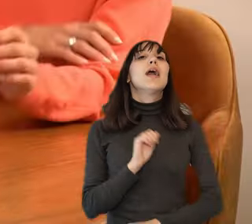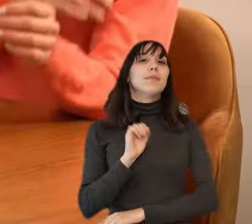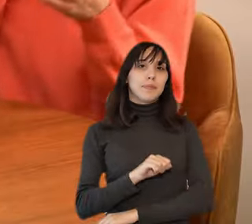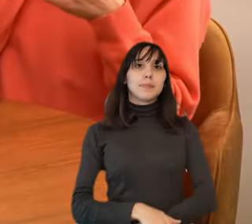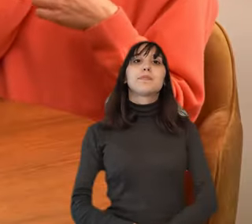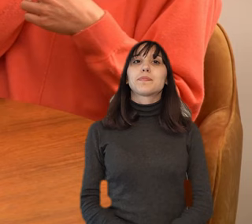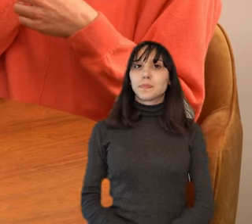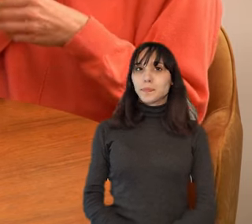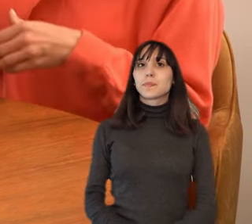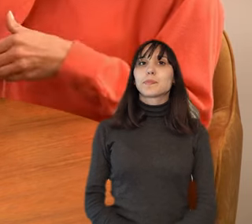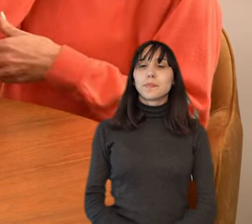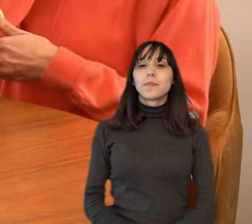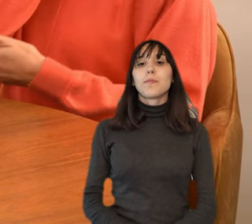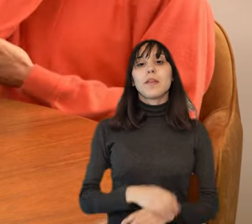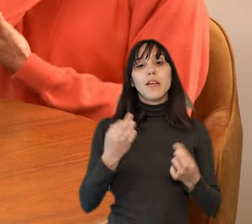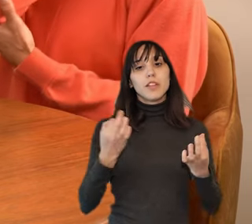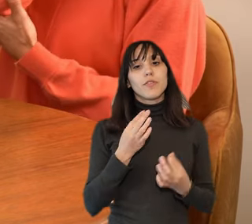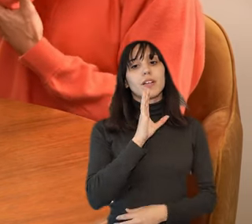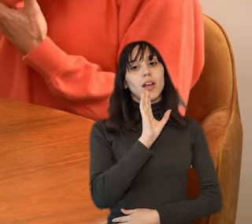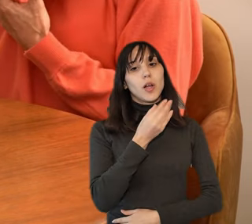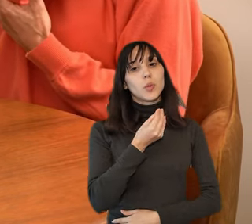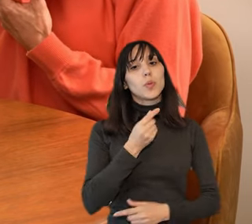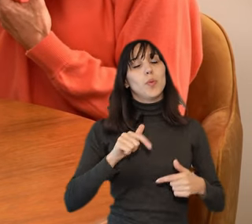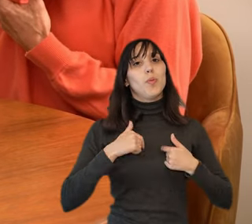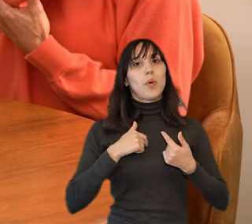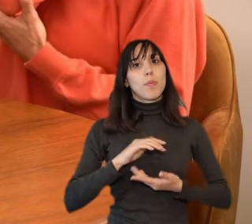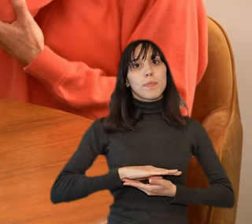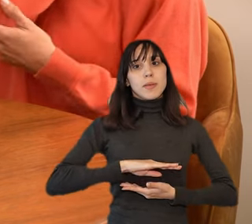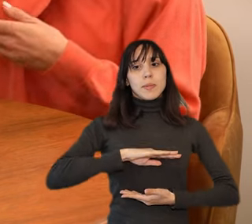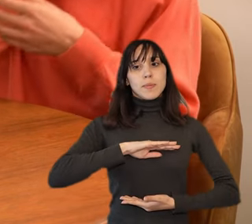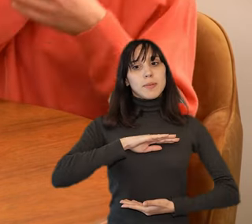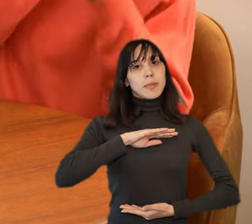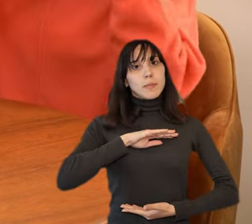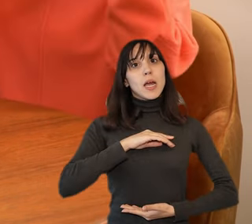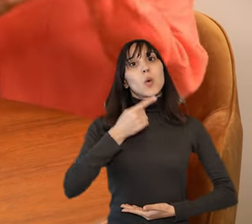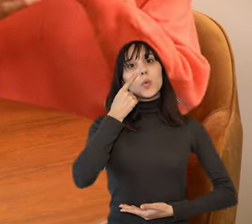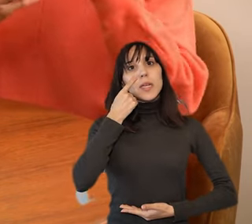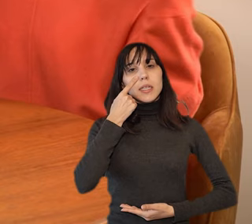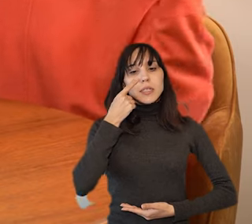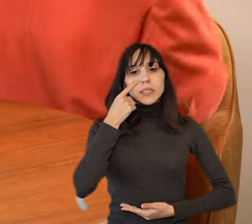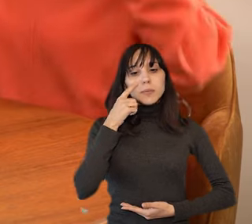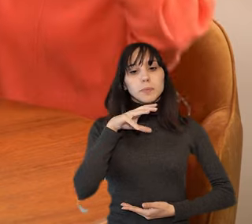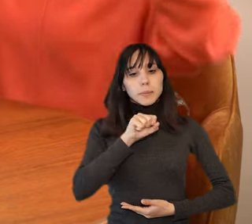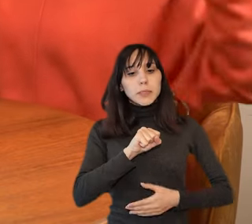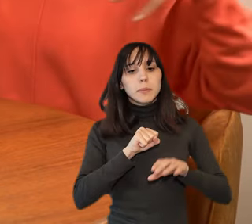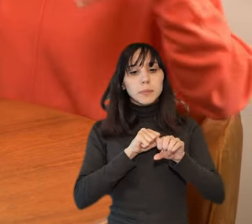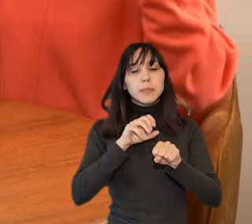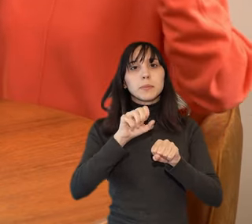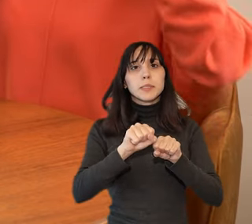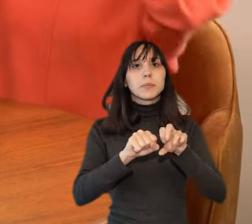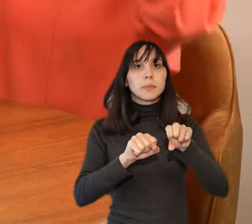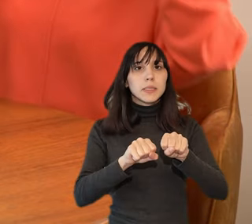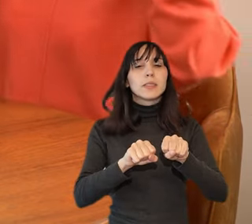é no fundo o aluno não é ganha ferramentas vai tendo as ferramentas conhecendo as ferramentas para se